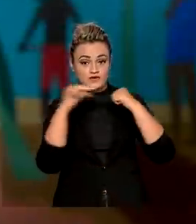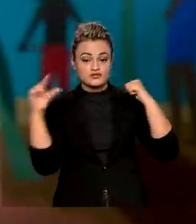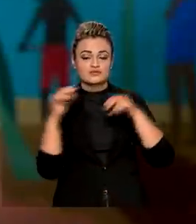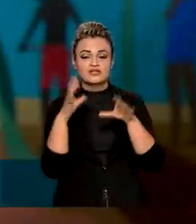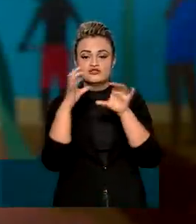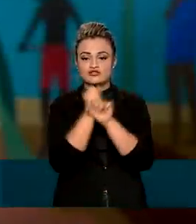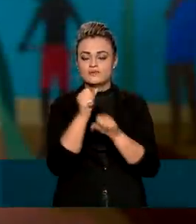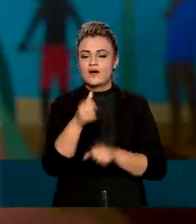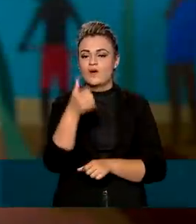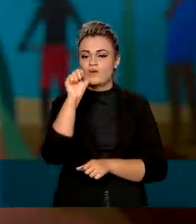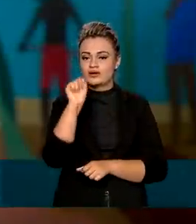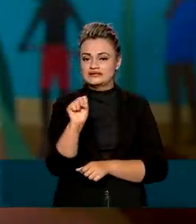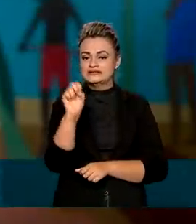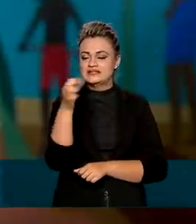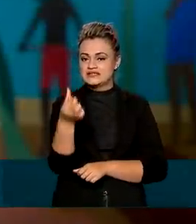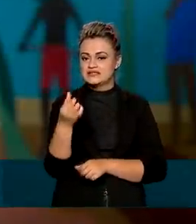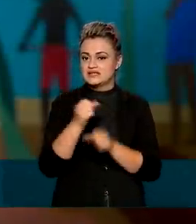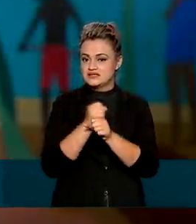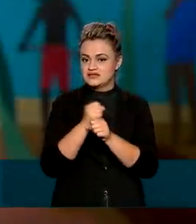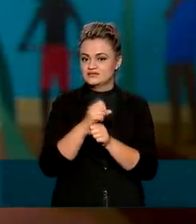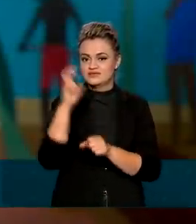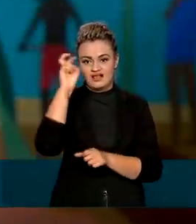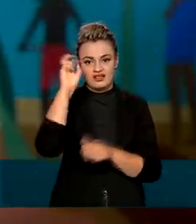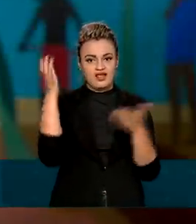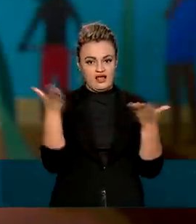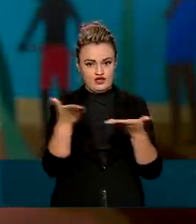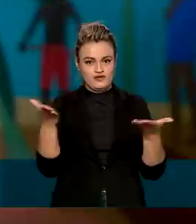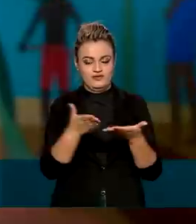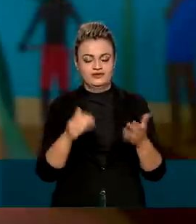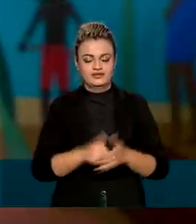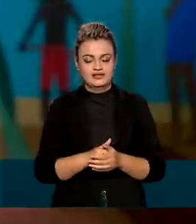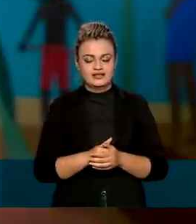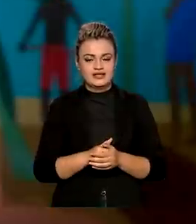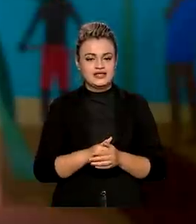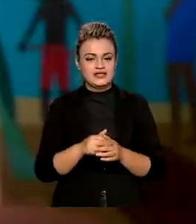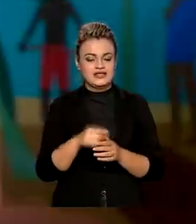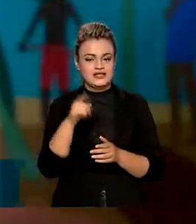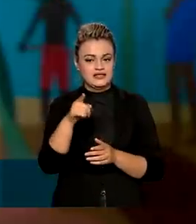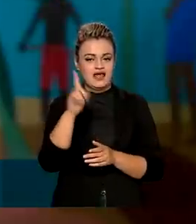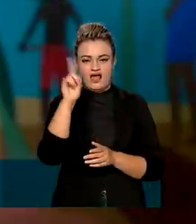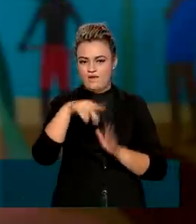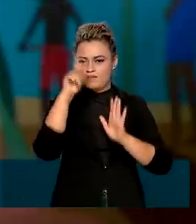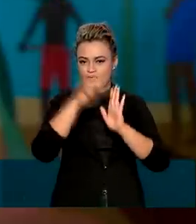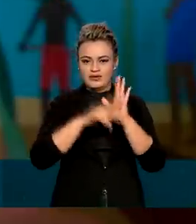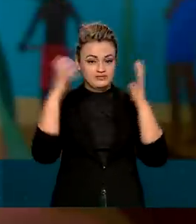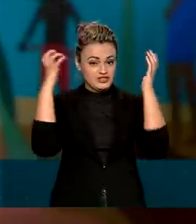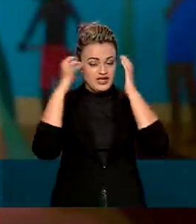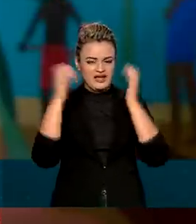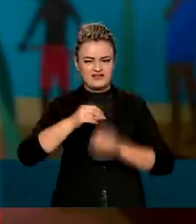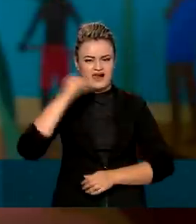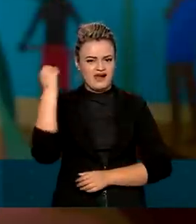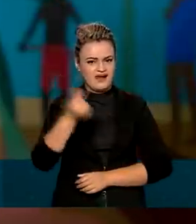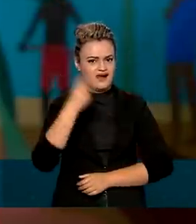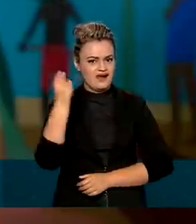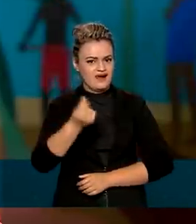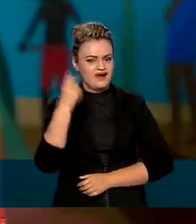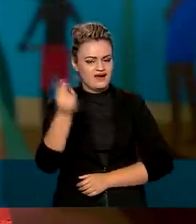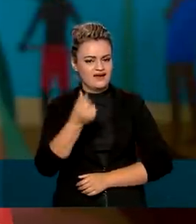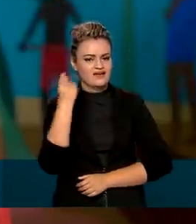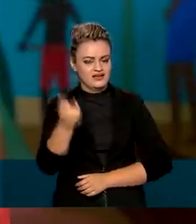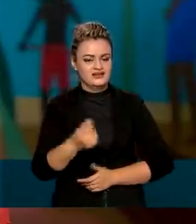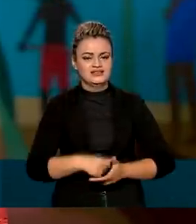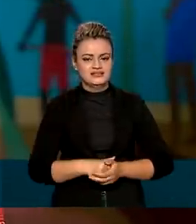Brasil completa 86 anos nesta quinta-feira e se consolida como um programa de rádio mais antigo do país